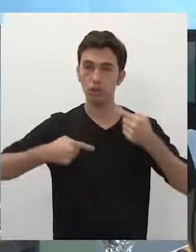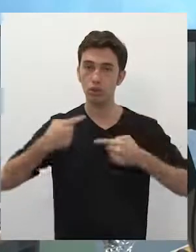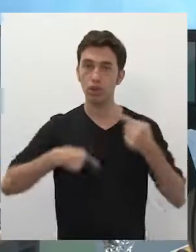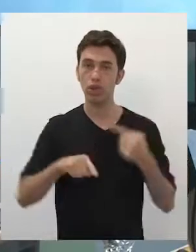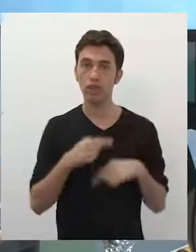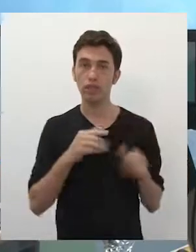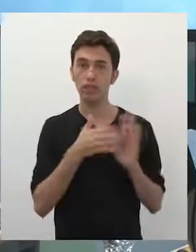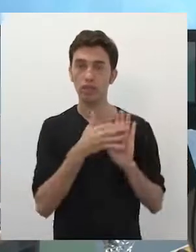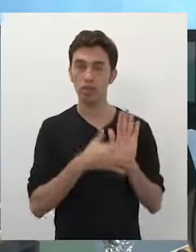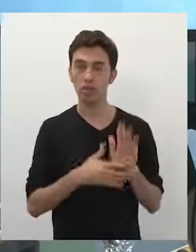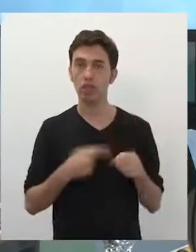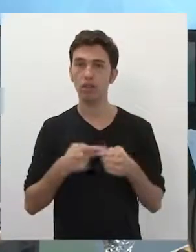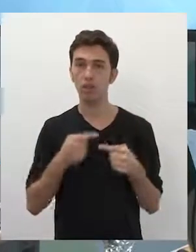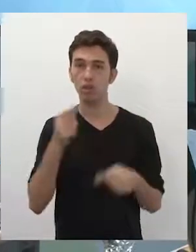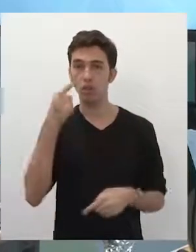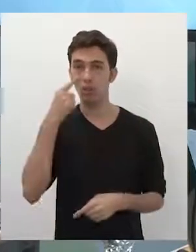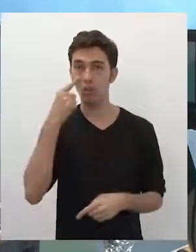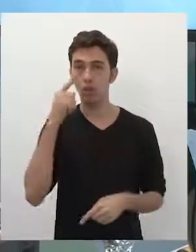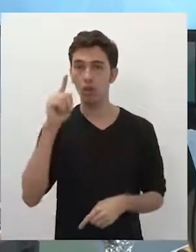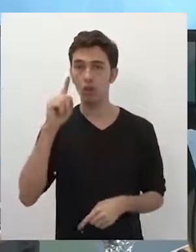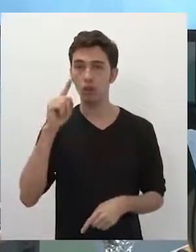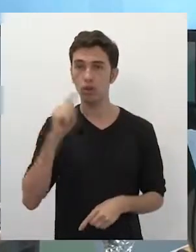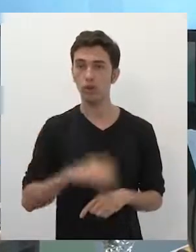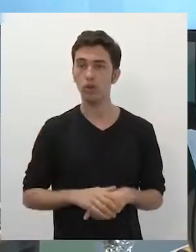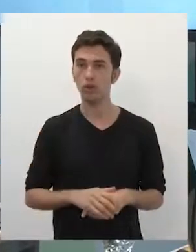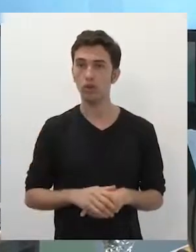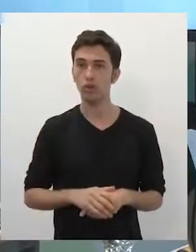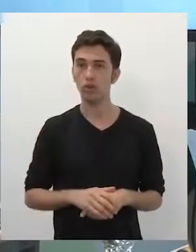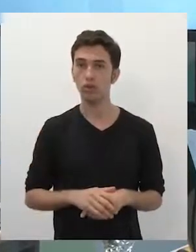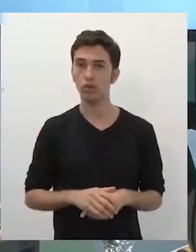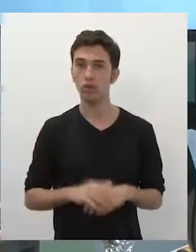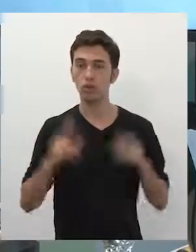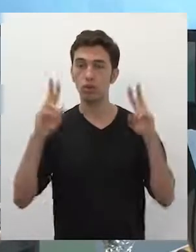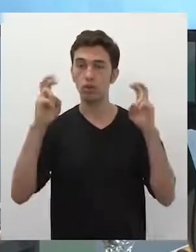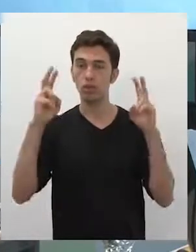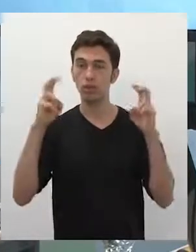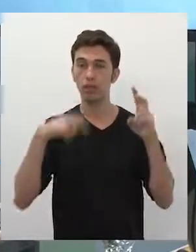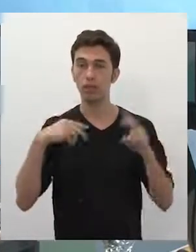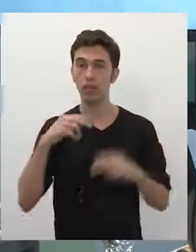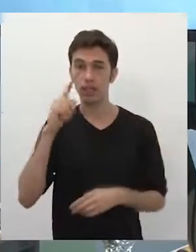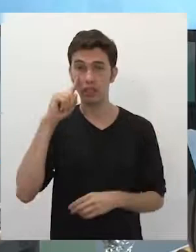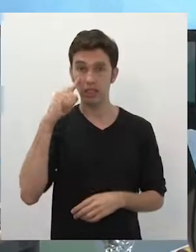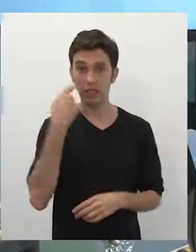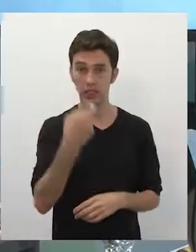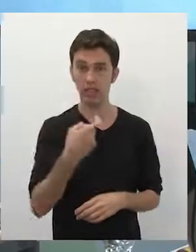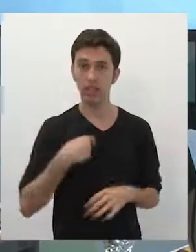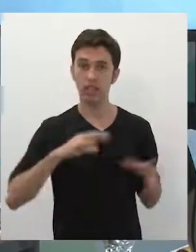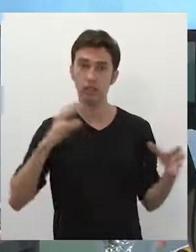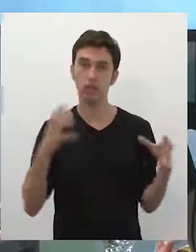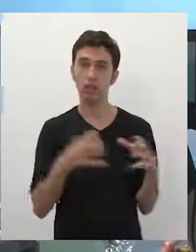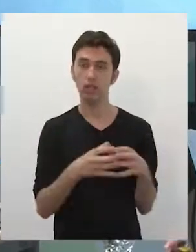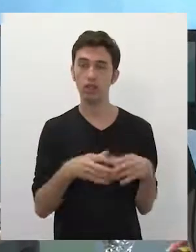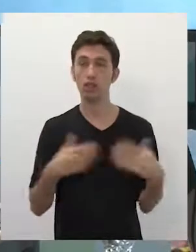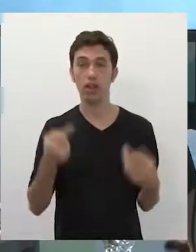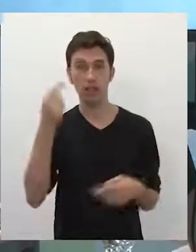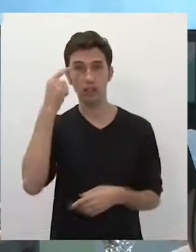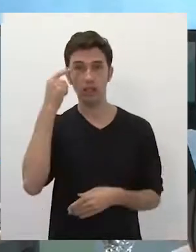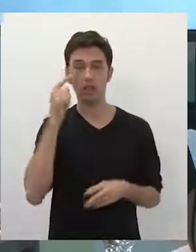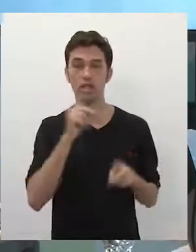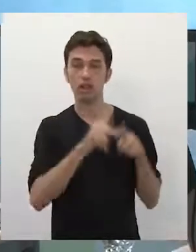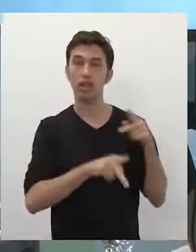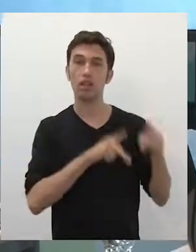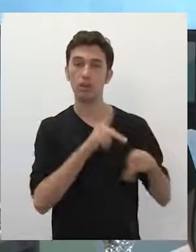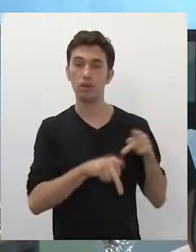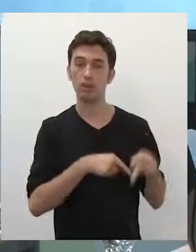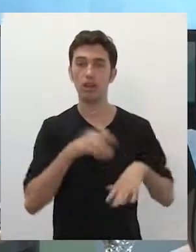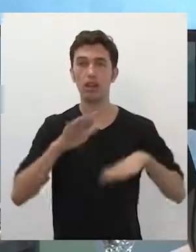de interesse coletivo. Lembrando, quando a gente fala de interesse coletivo, é que vai ter influência, né, na população. Por mais que você não